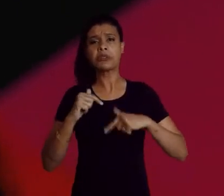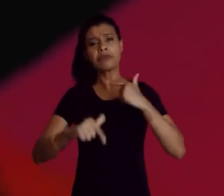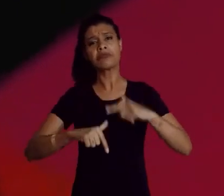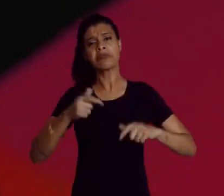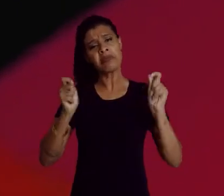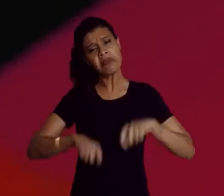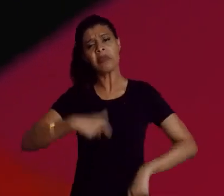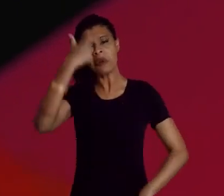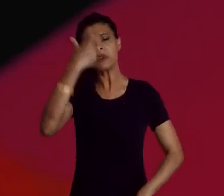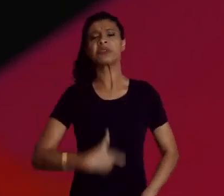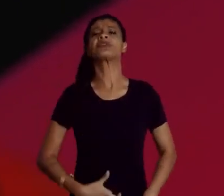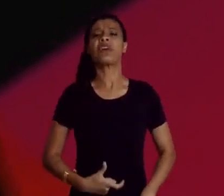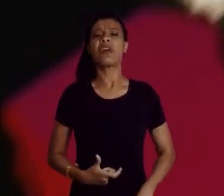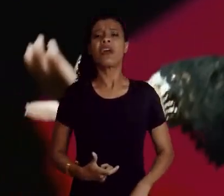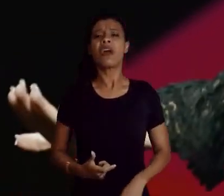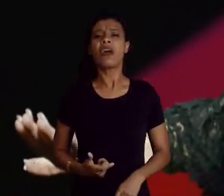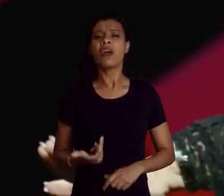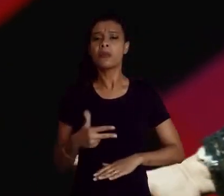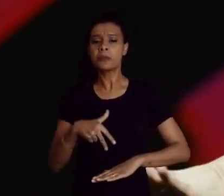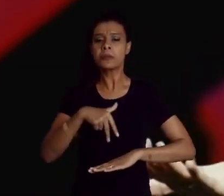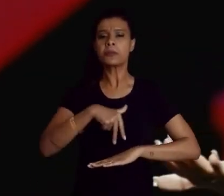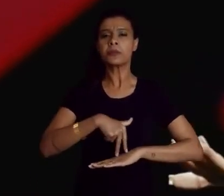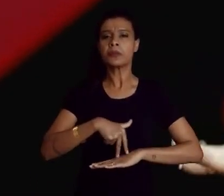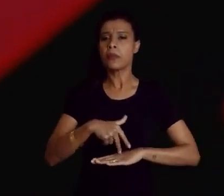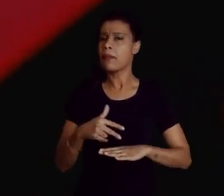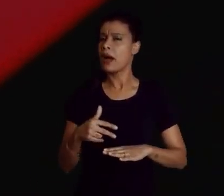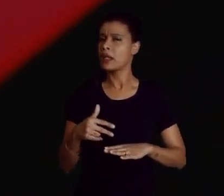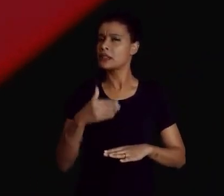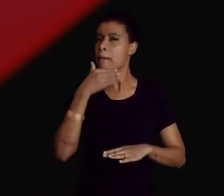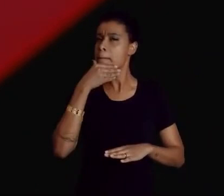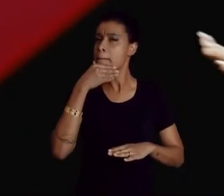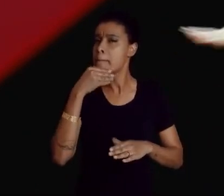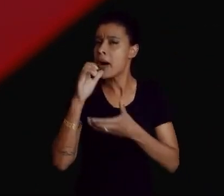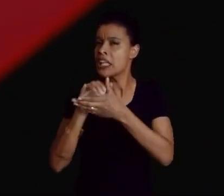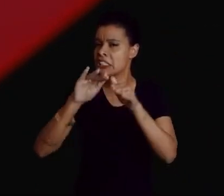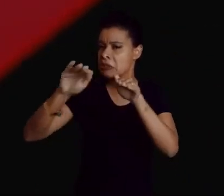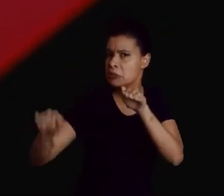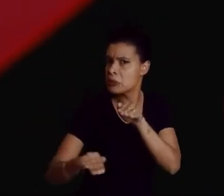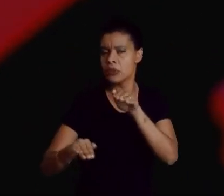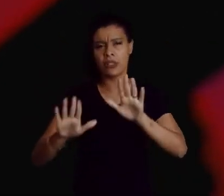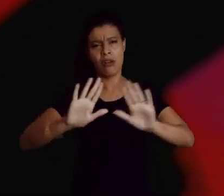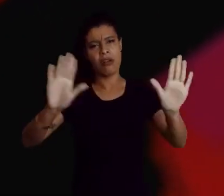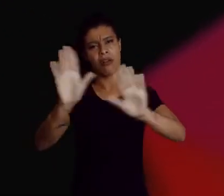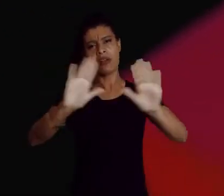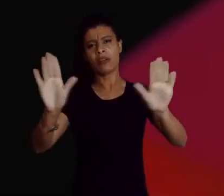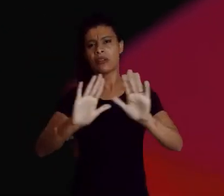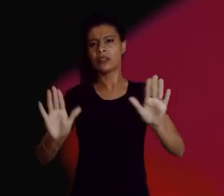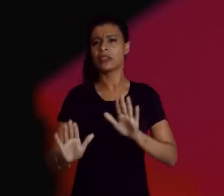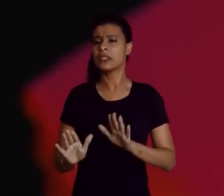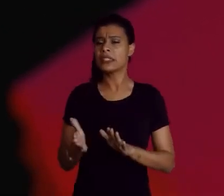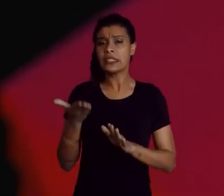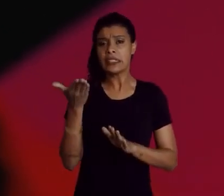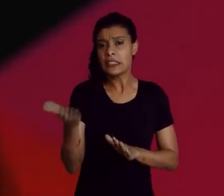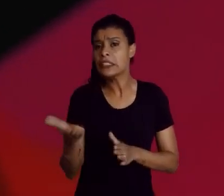ser empoderada sem diminuir o meu marido. O marido pode prosperar, e se ele quiser que eu fique em casa